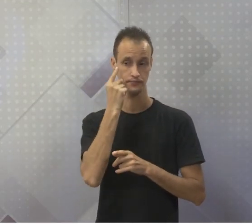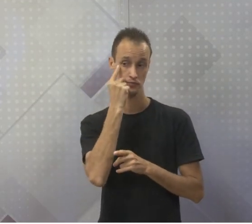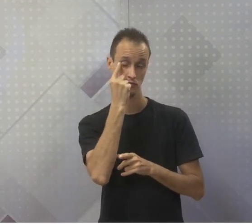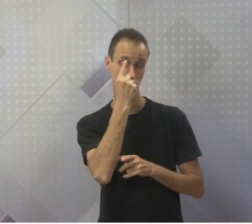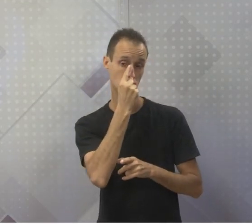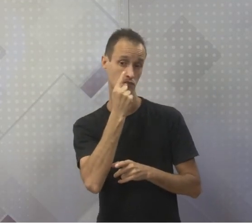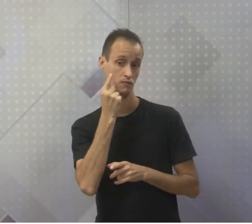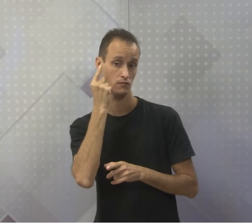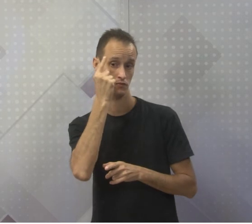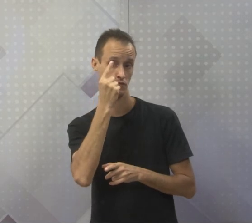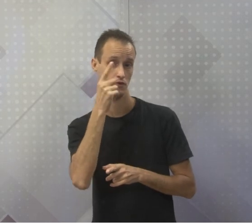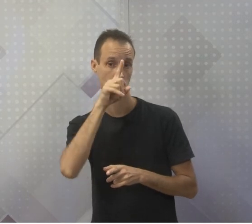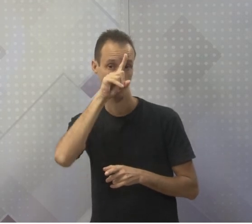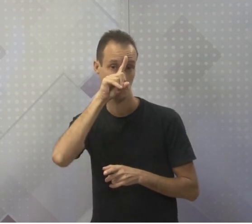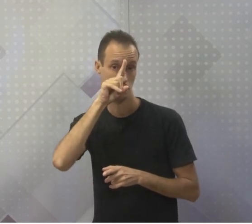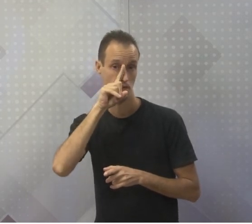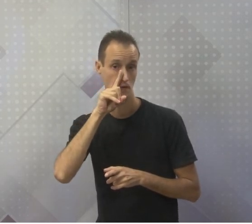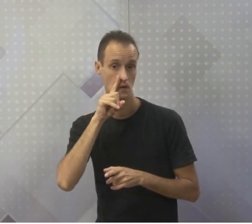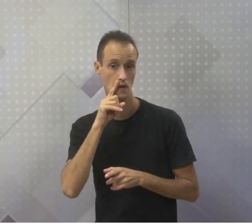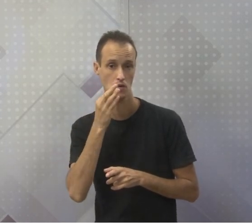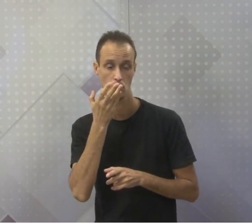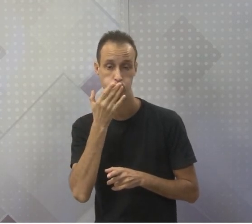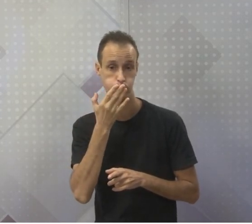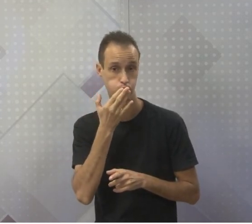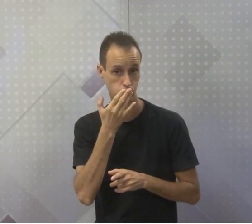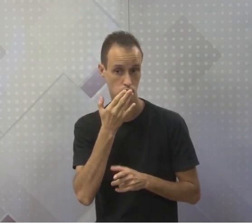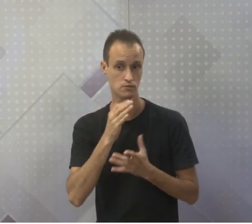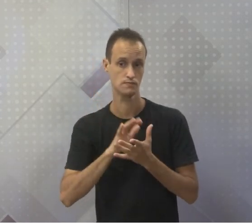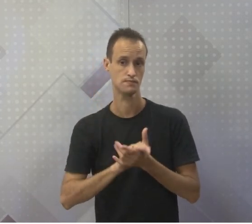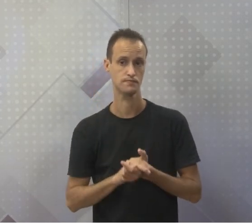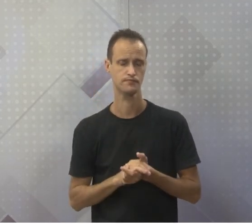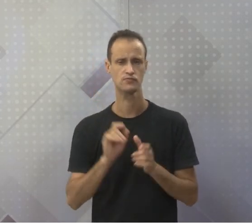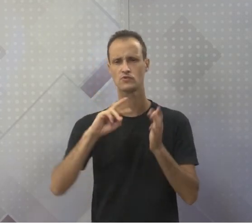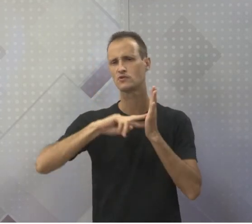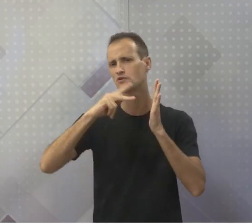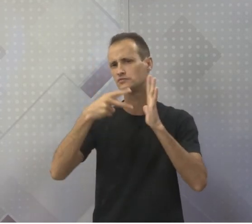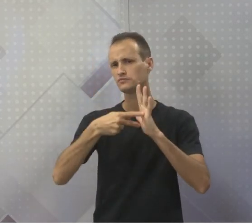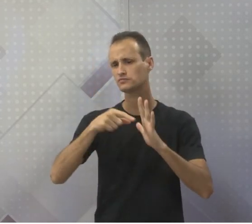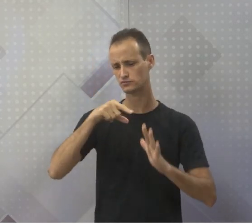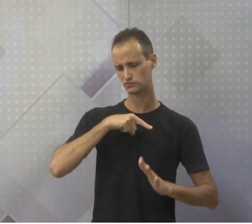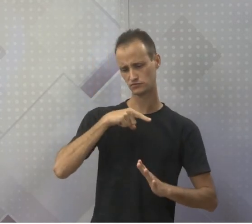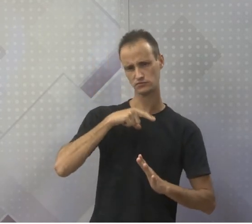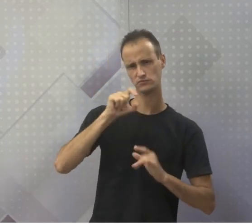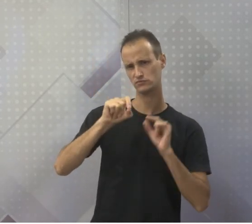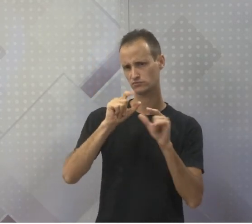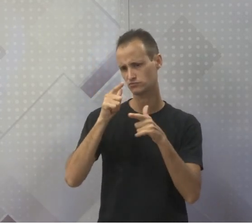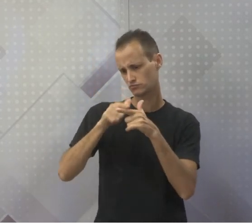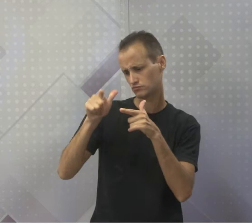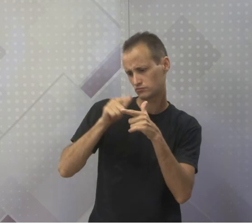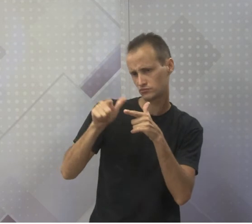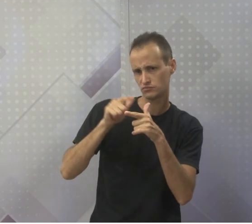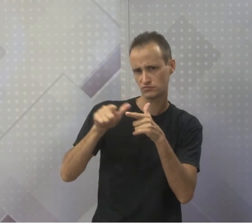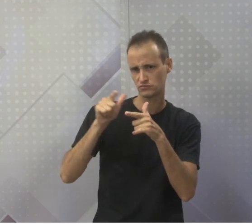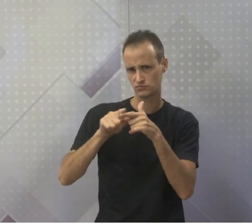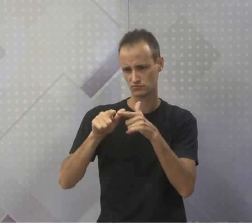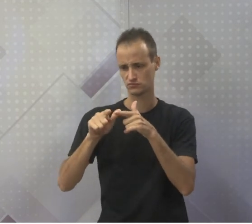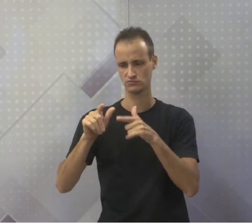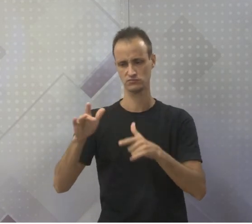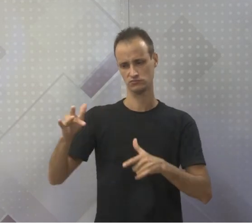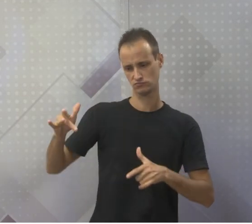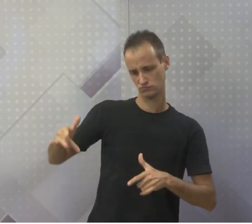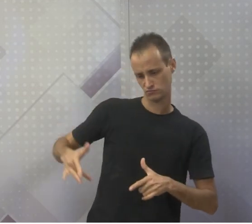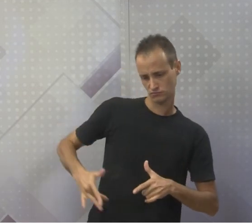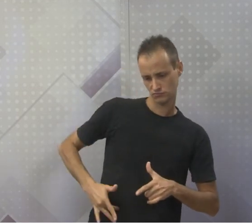cujos olhos encontram-se flagrantemente amarelados. Isso significa que ele tem algum problema hepático, significa